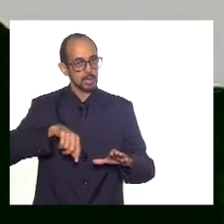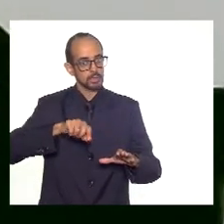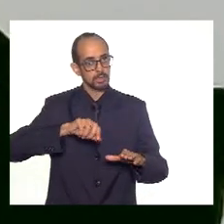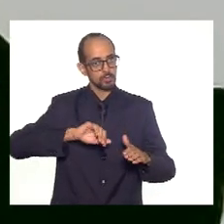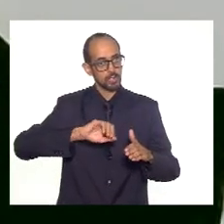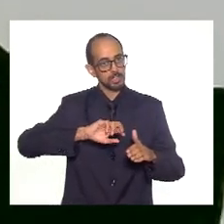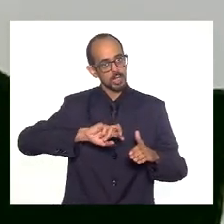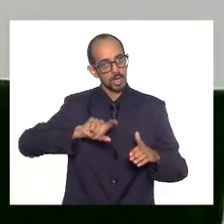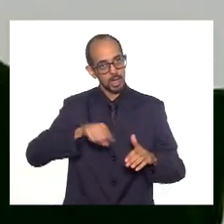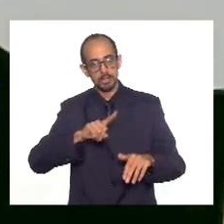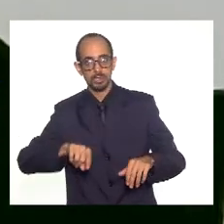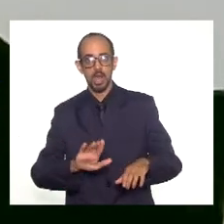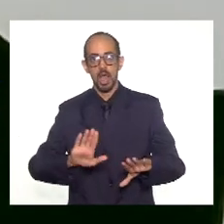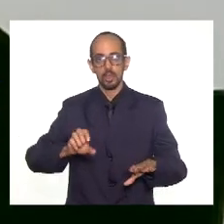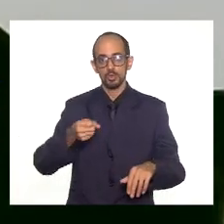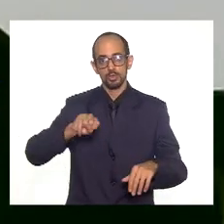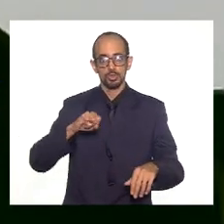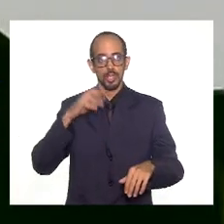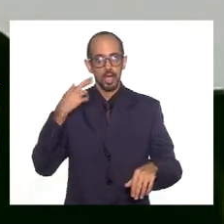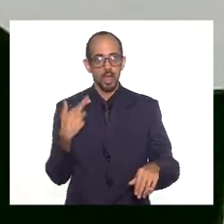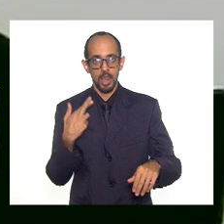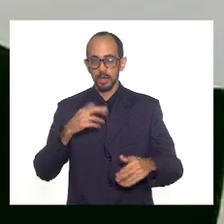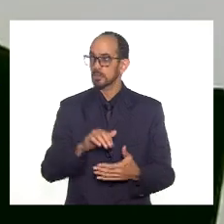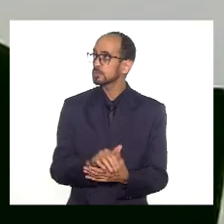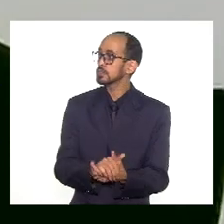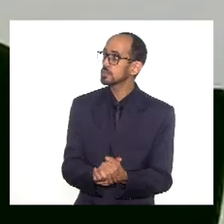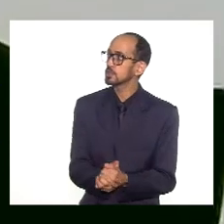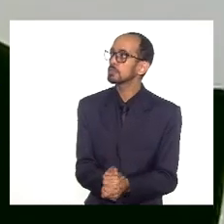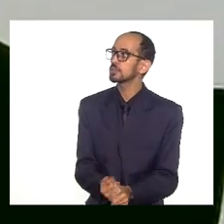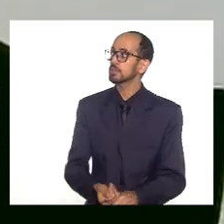Excelência, se a deputada Renata assim concordar.